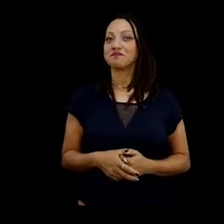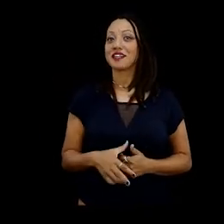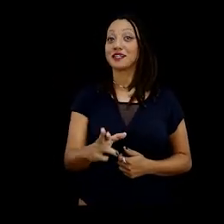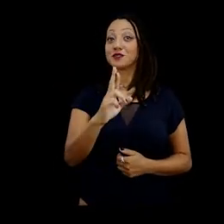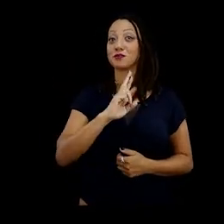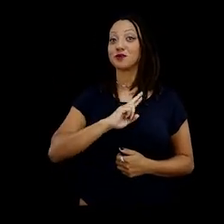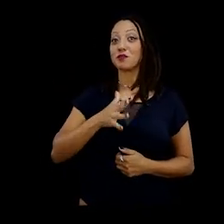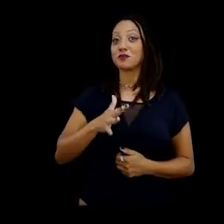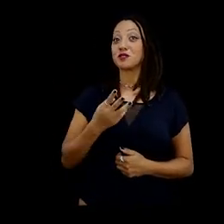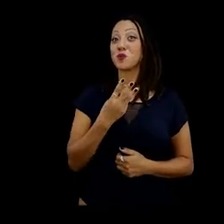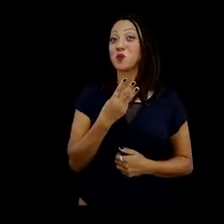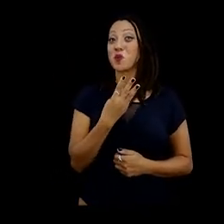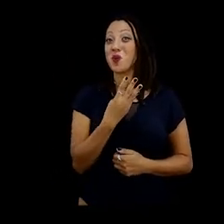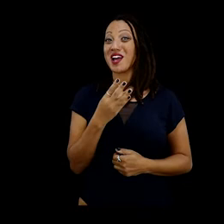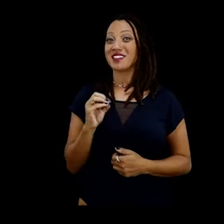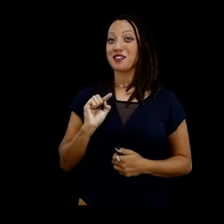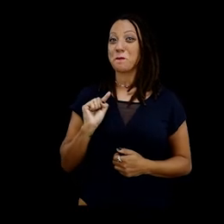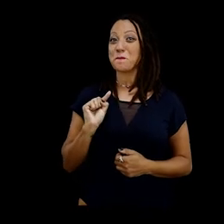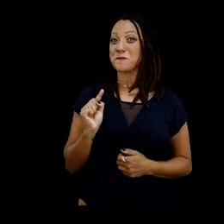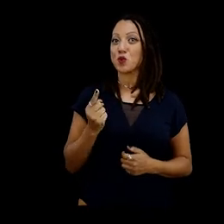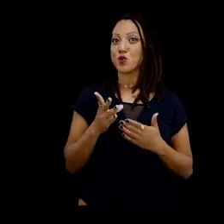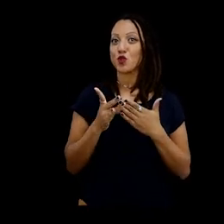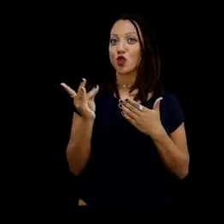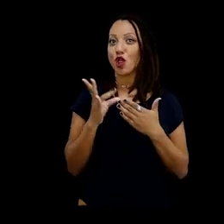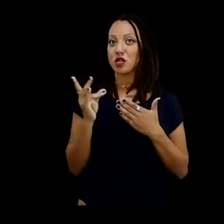Cerca de $40 mil.